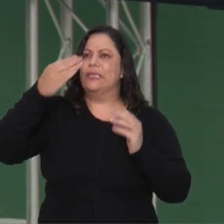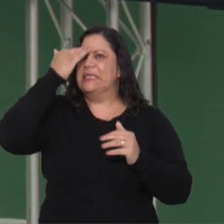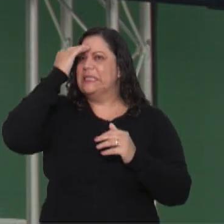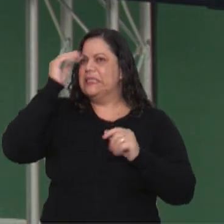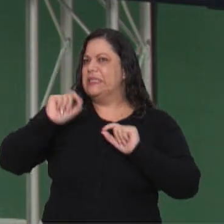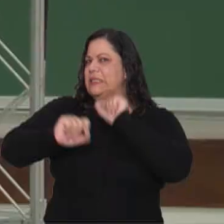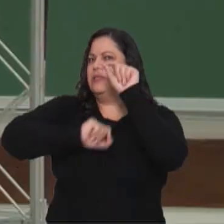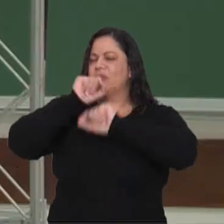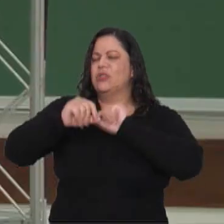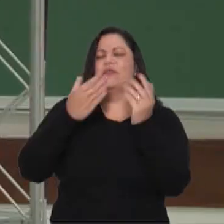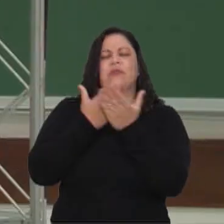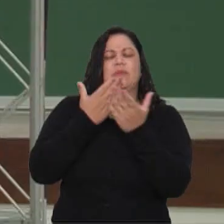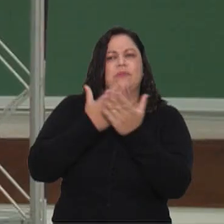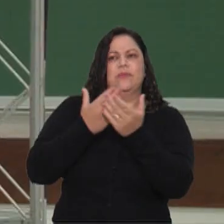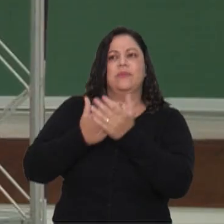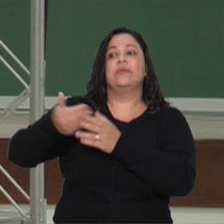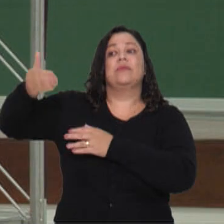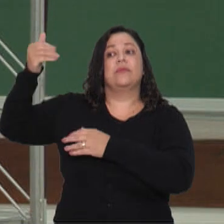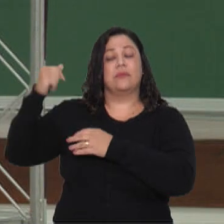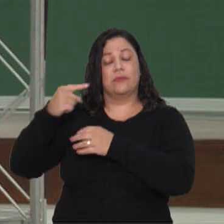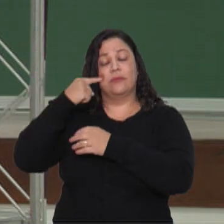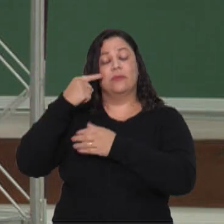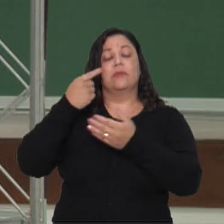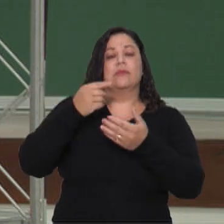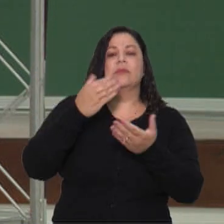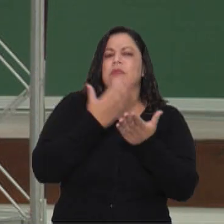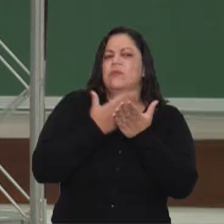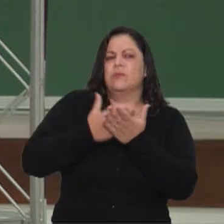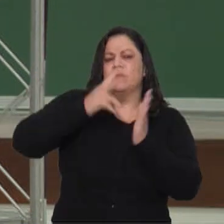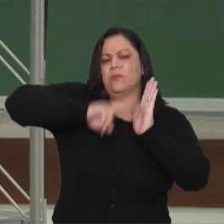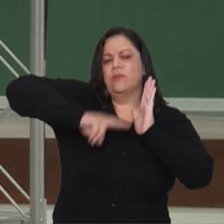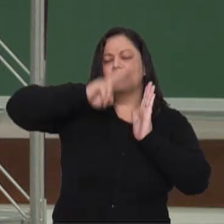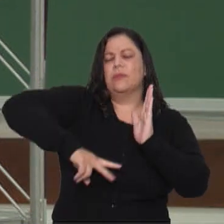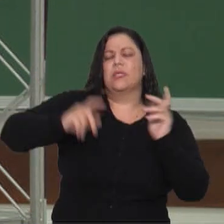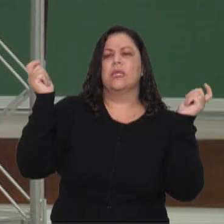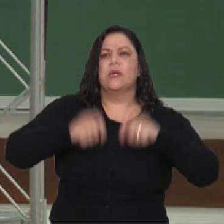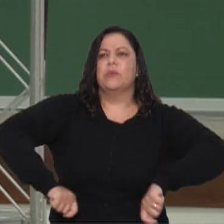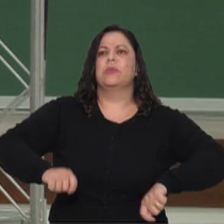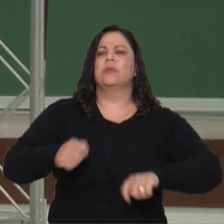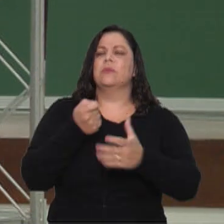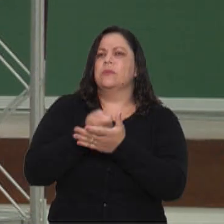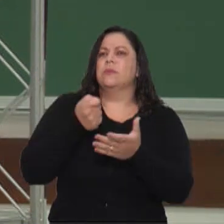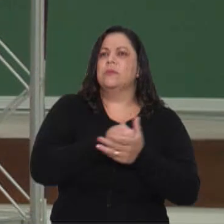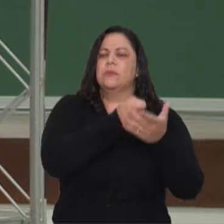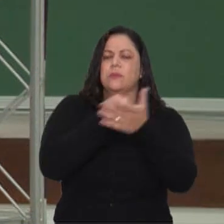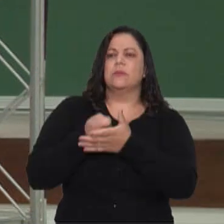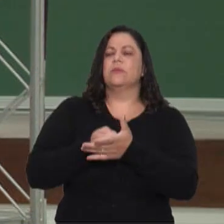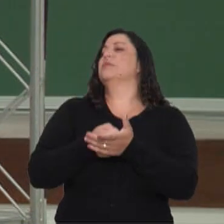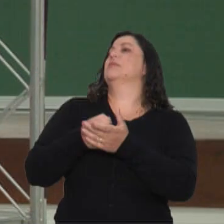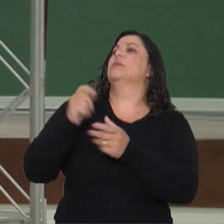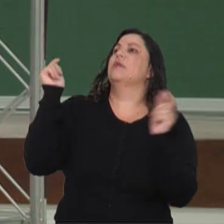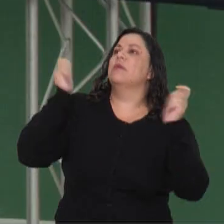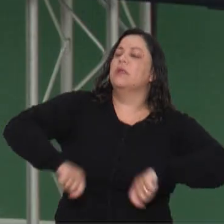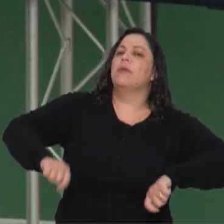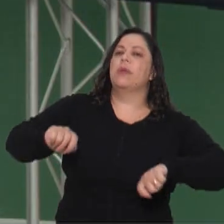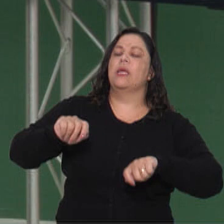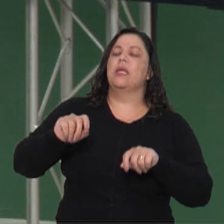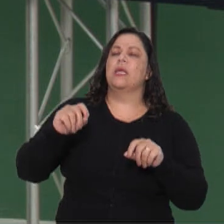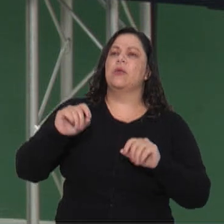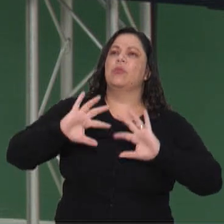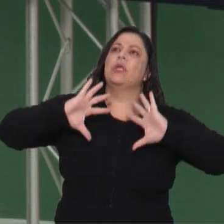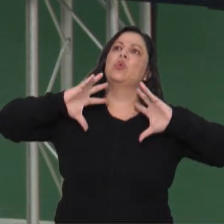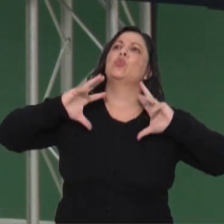E estamos vendo aqui agora, é pela noção de devir do Heráclito. É pela questão de que para o Heráclito tudo